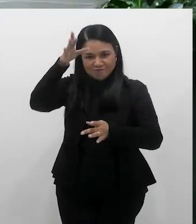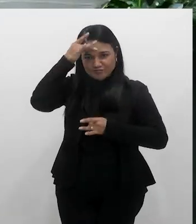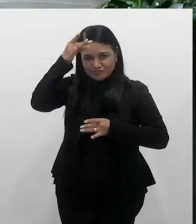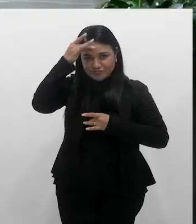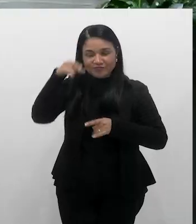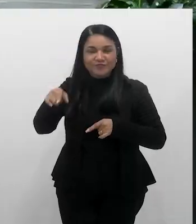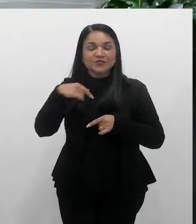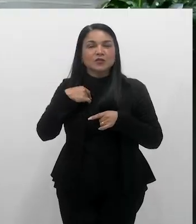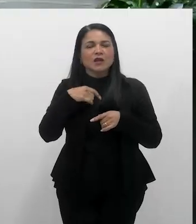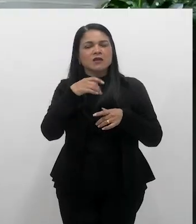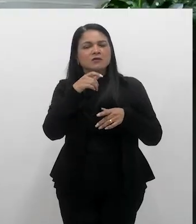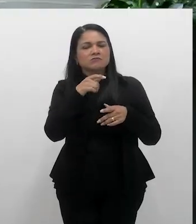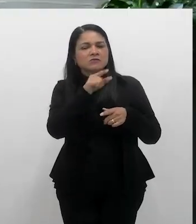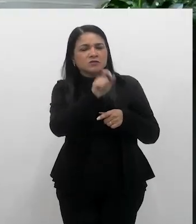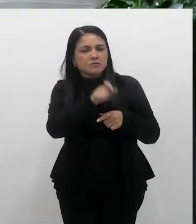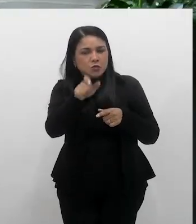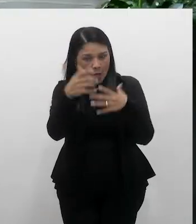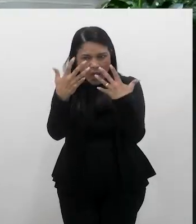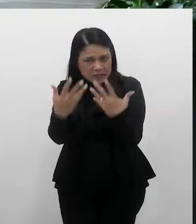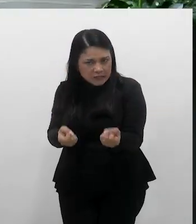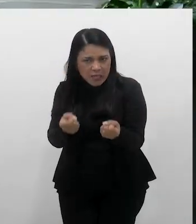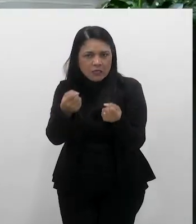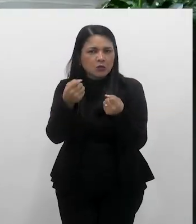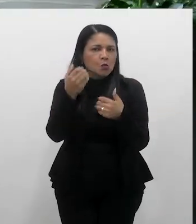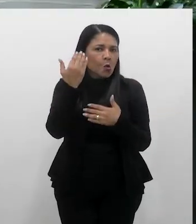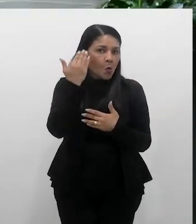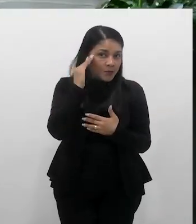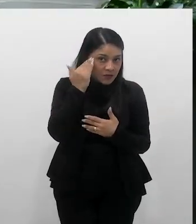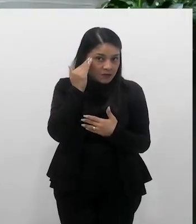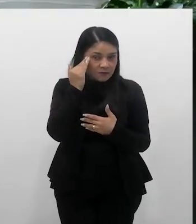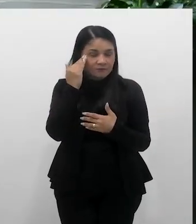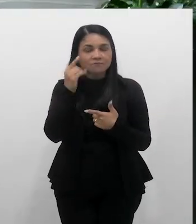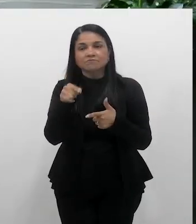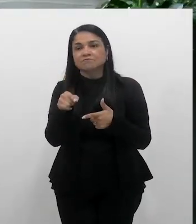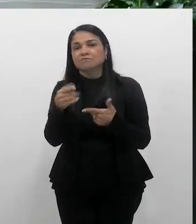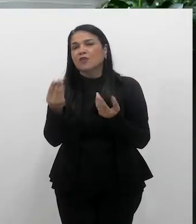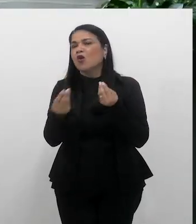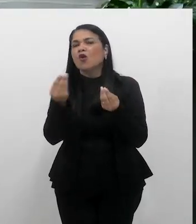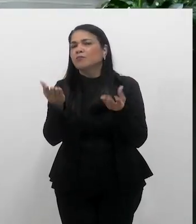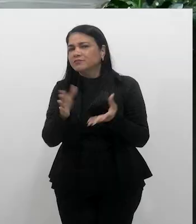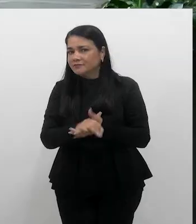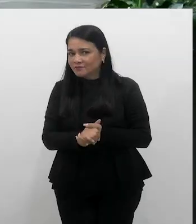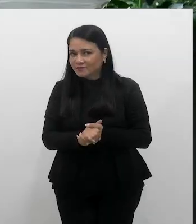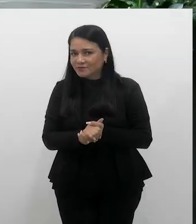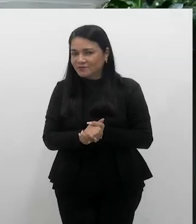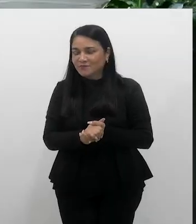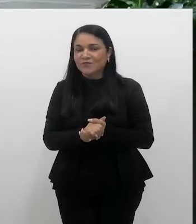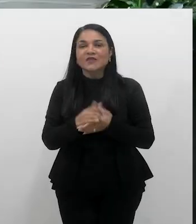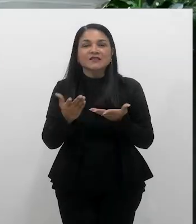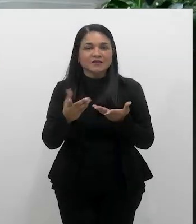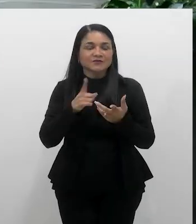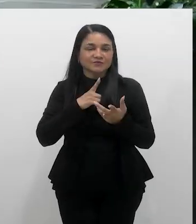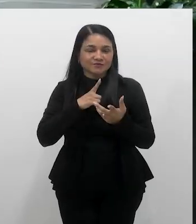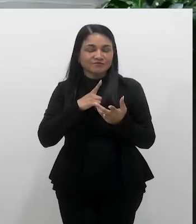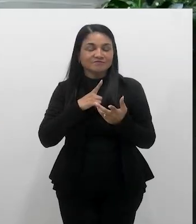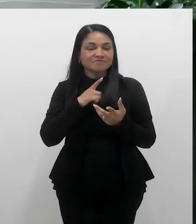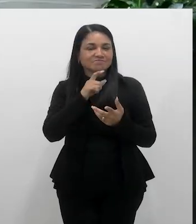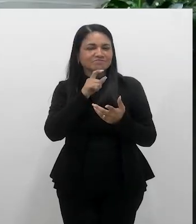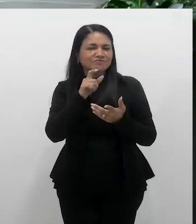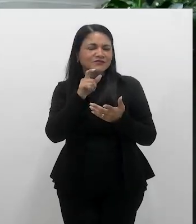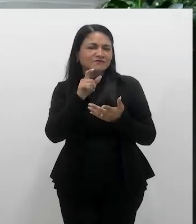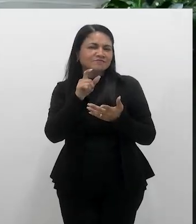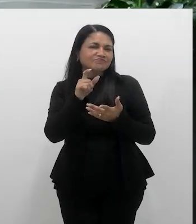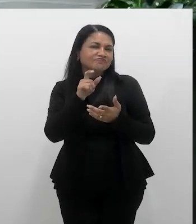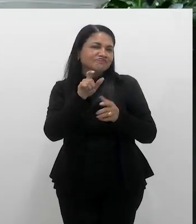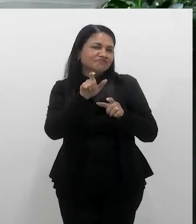de que jeito? Compreende? Recebe de que forma? Então, o público, assim, são muitas as formas de recepção, né?